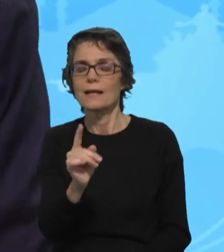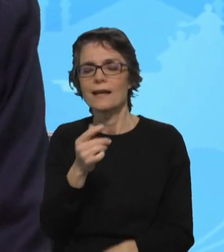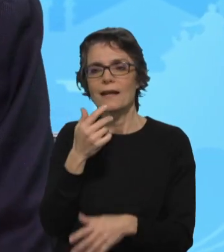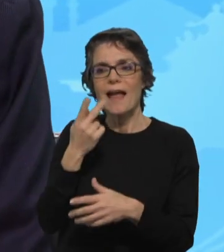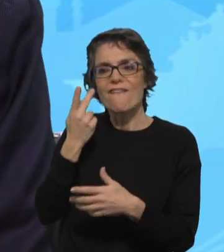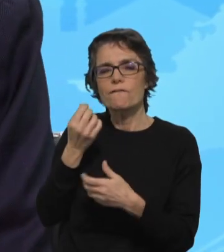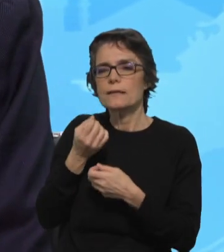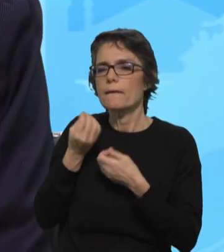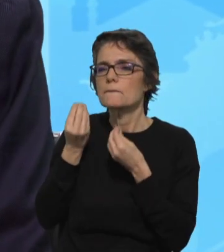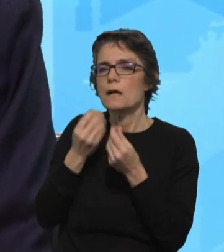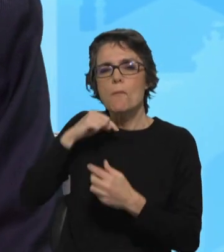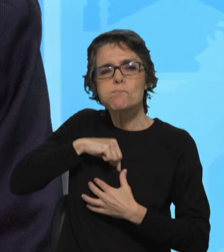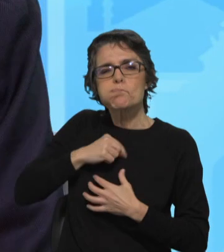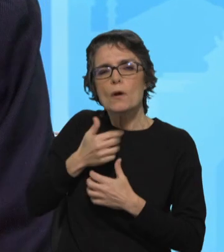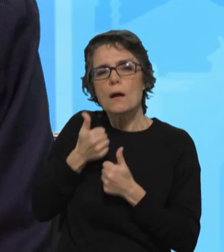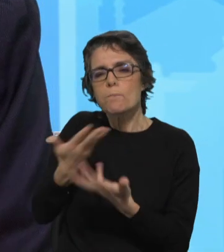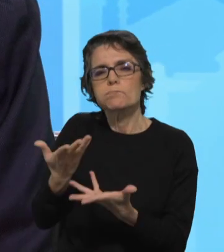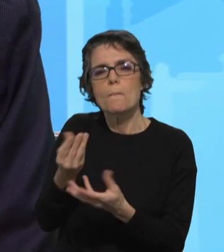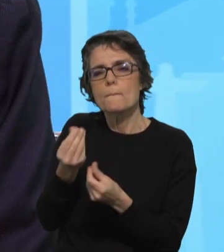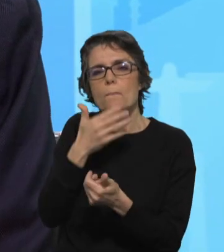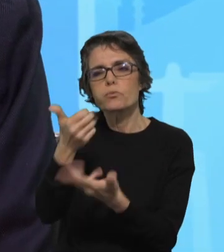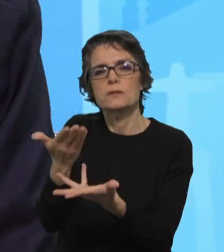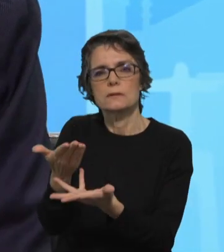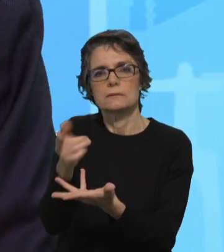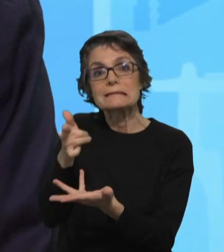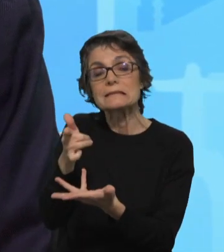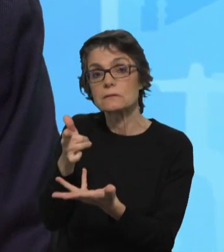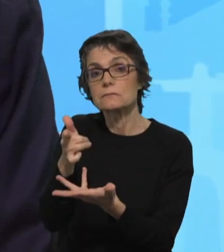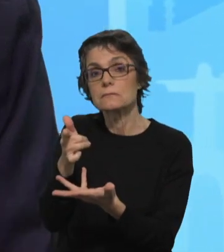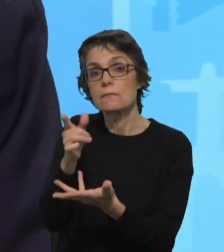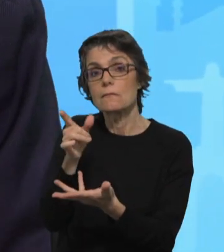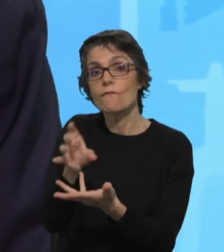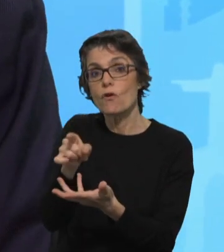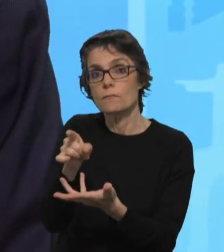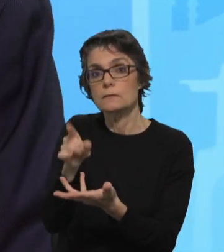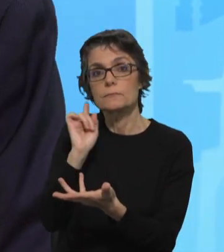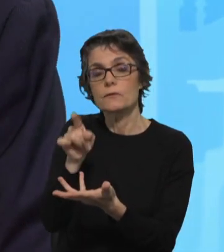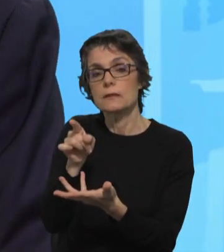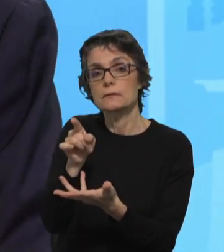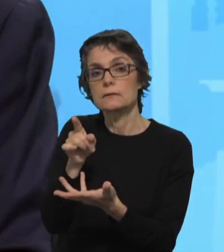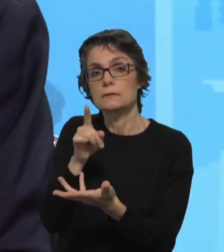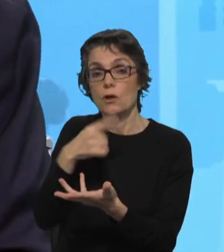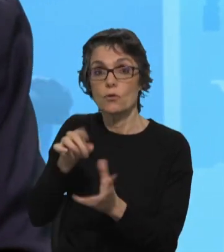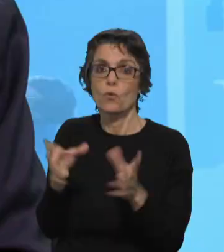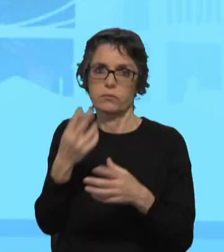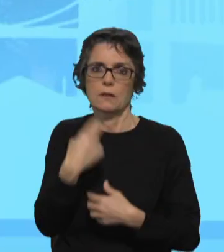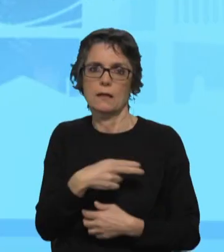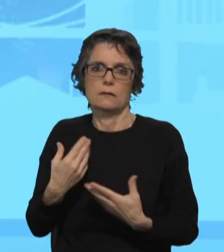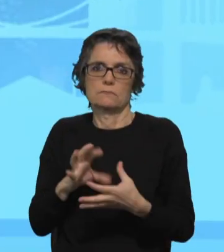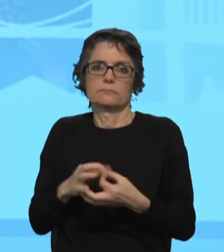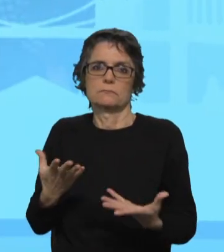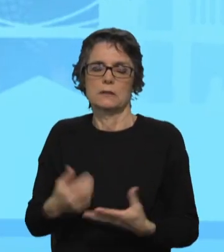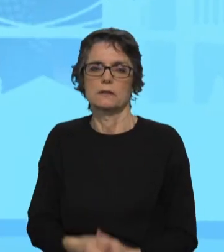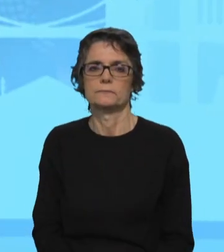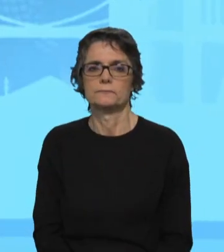vidas belas. E essa dimensão estética importa não esquecer, sobretudo para comunidades crentes. Deixe-me ir àquilo que pode